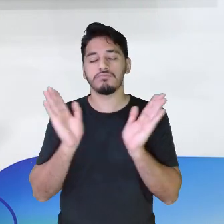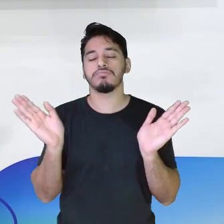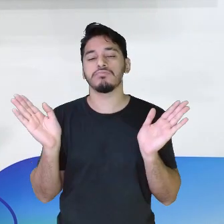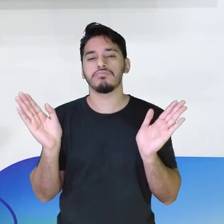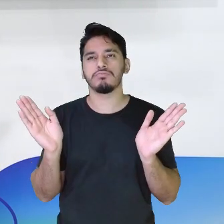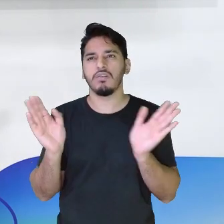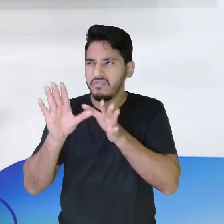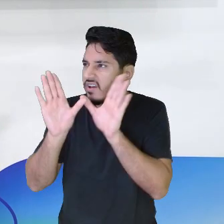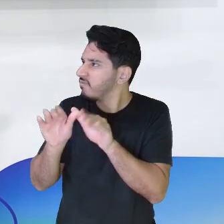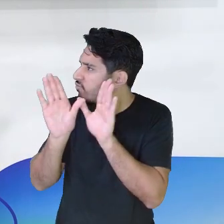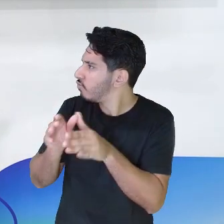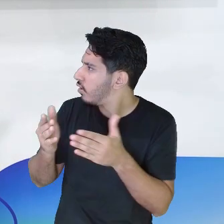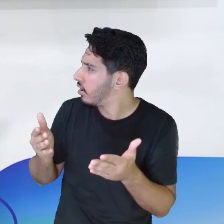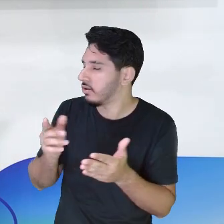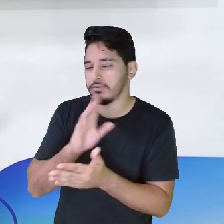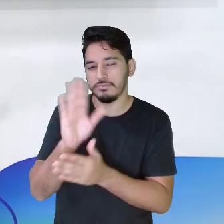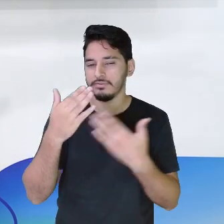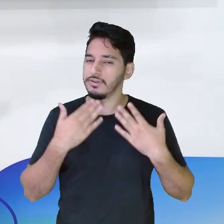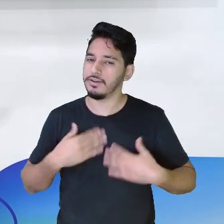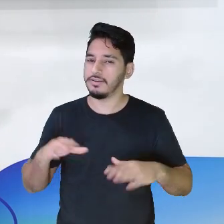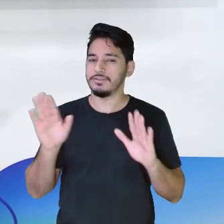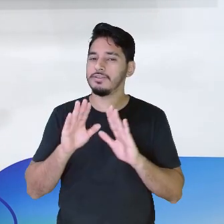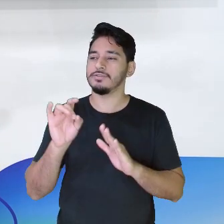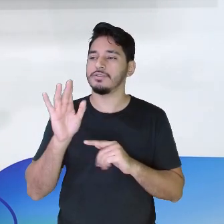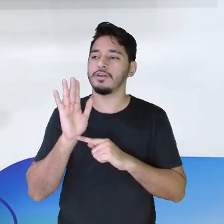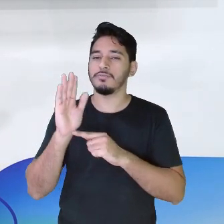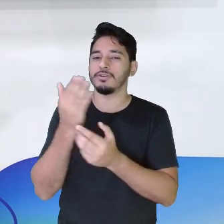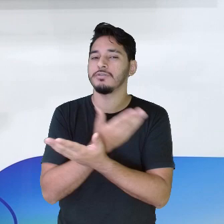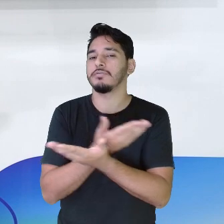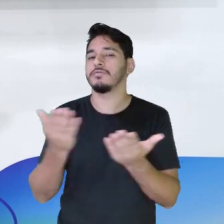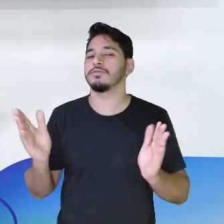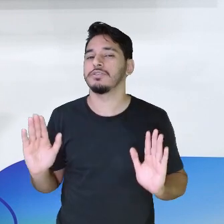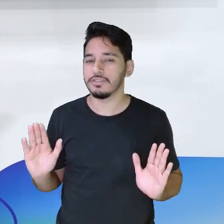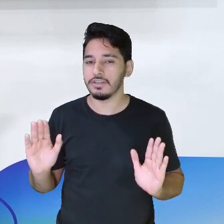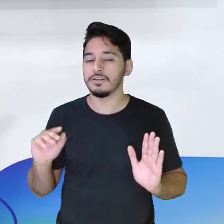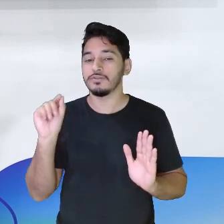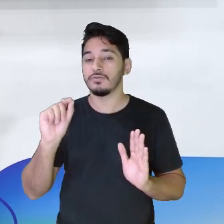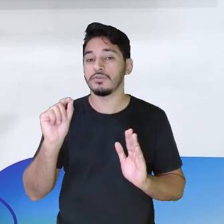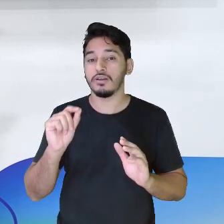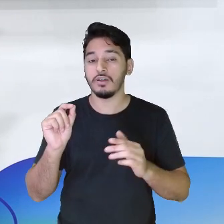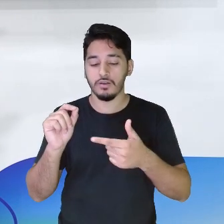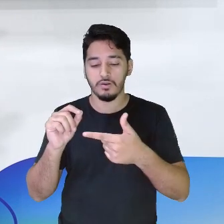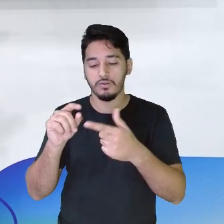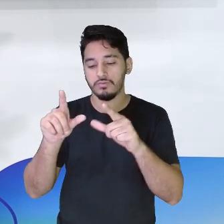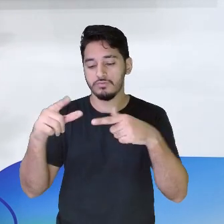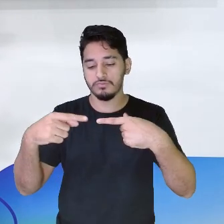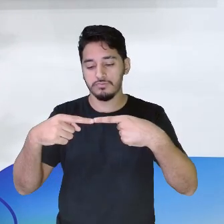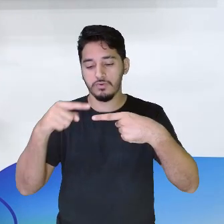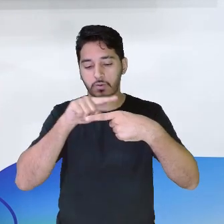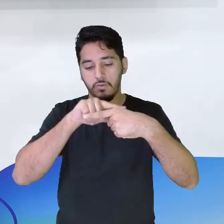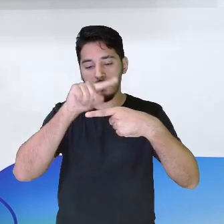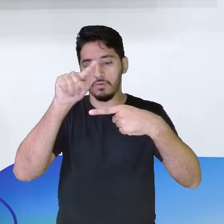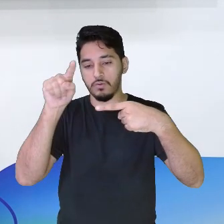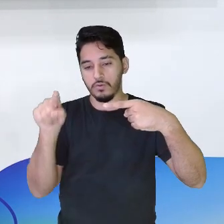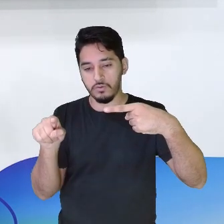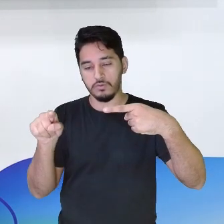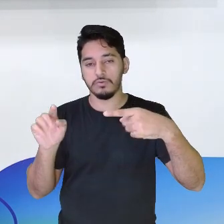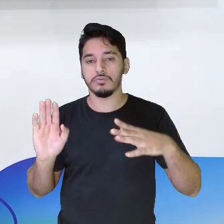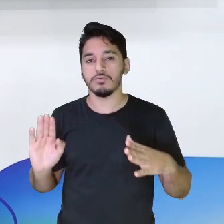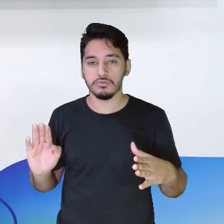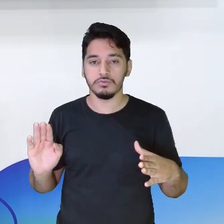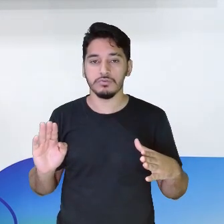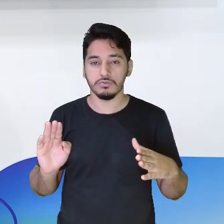Vai voar, professora? De jeito nenhum. Eu só quero mostrar para você o ângulo raso, certo?